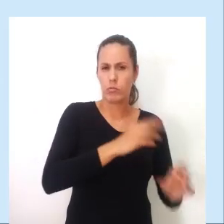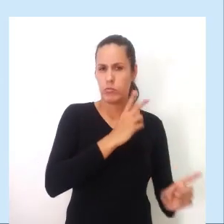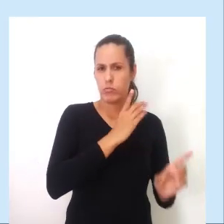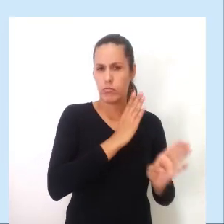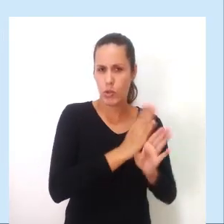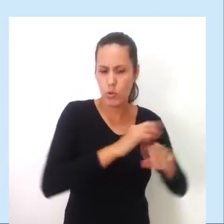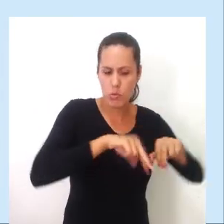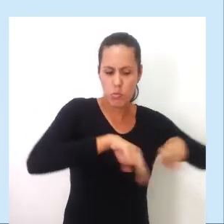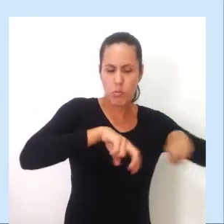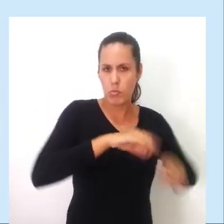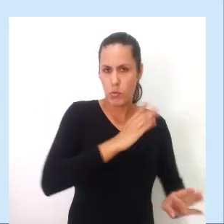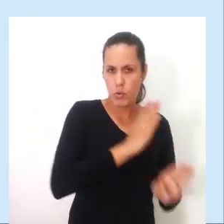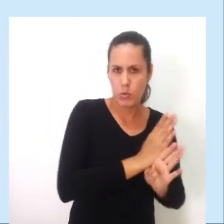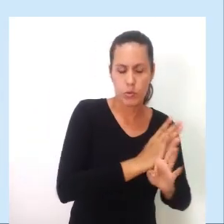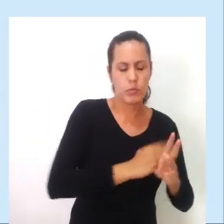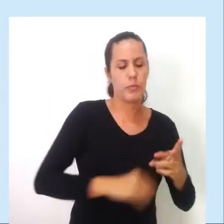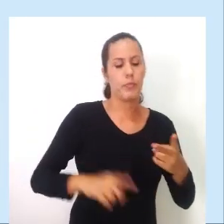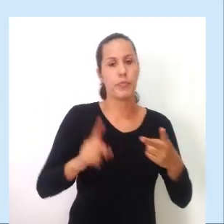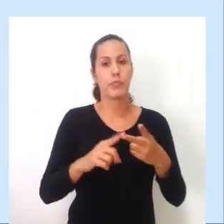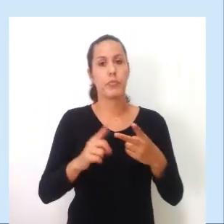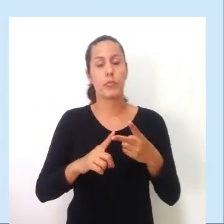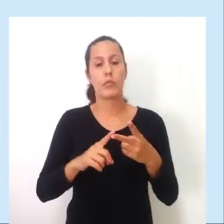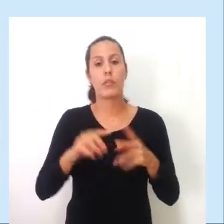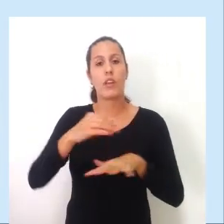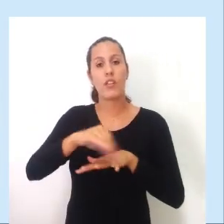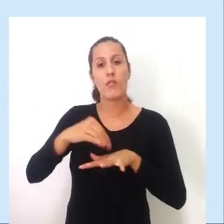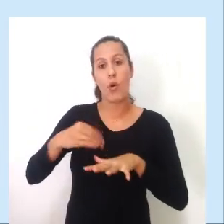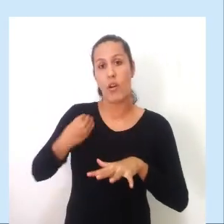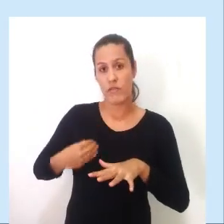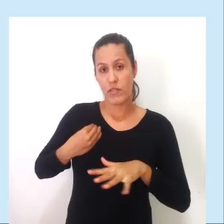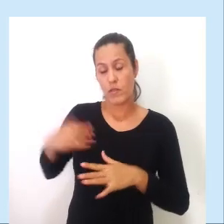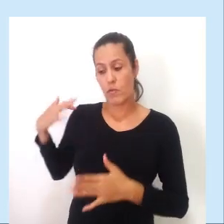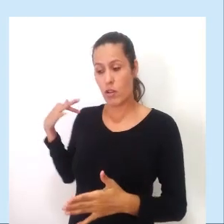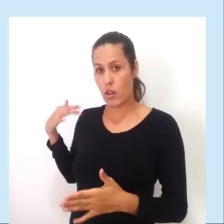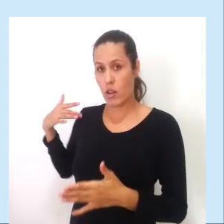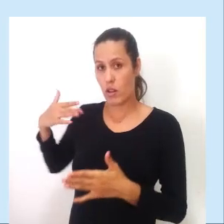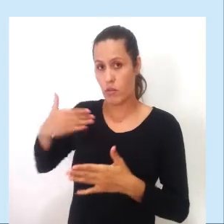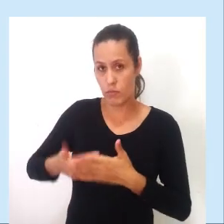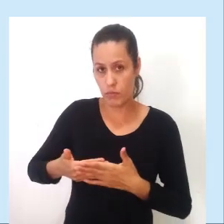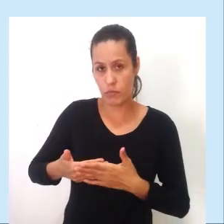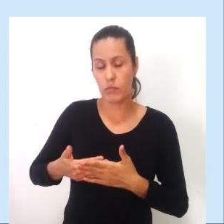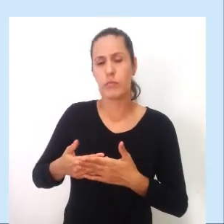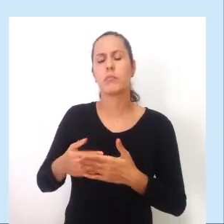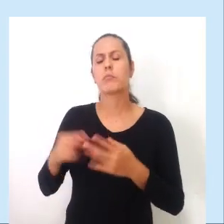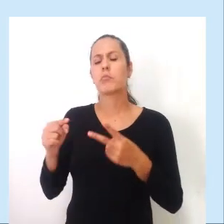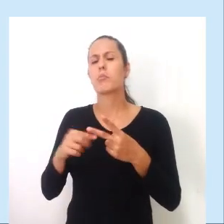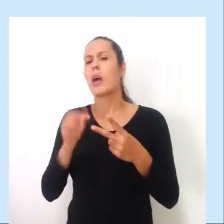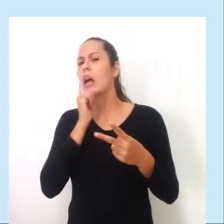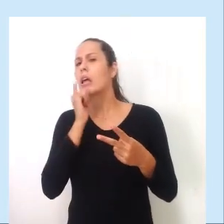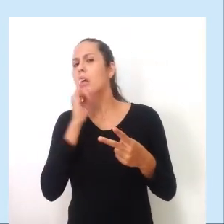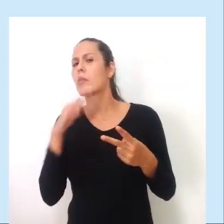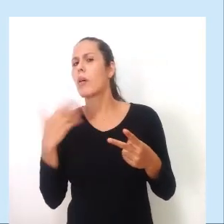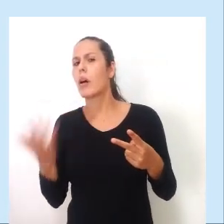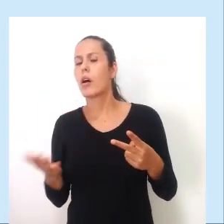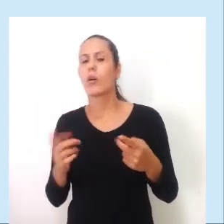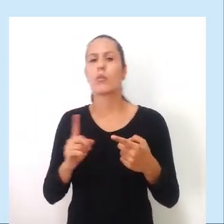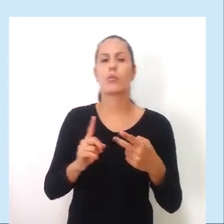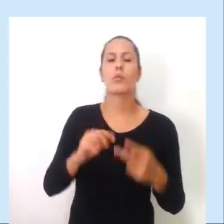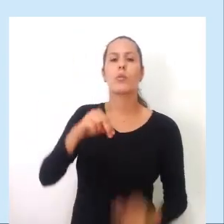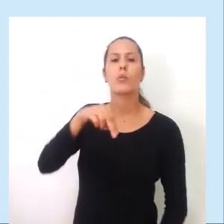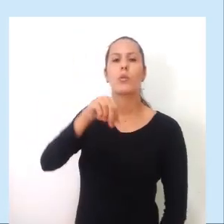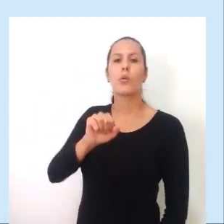em eras passadas e ainda está presente nas eras atuais. Quais os exemplos, Dantas? A gente viu